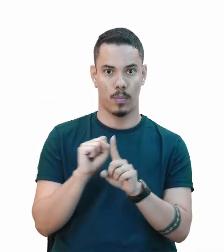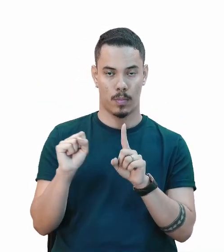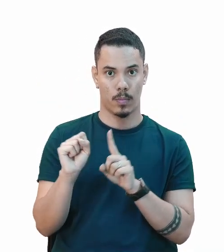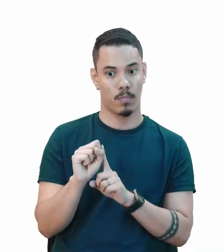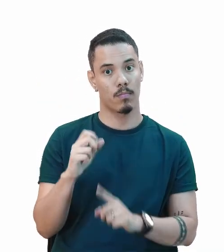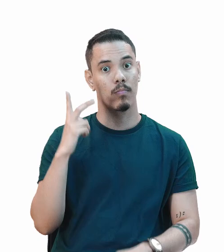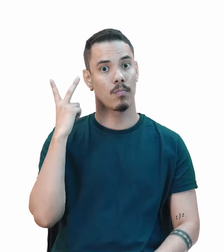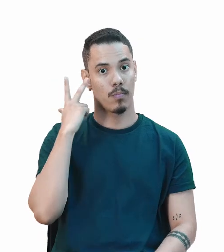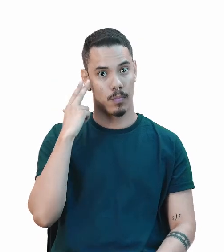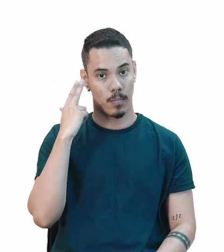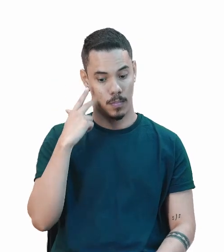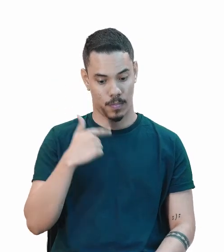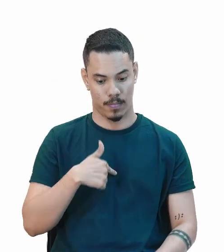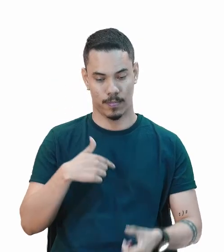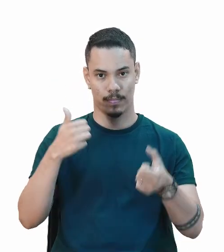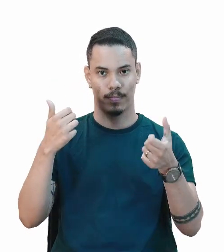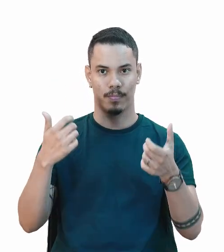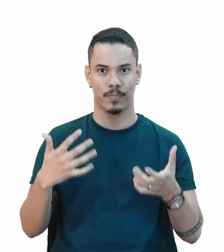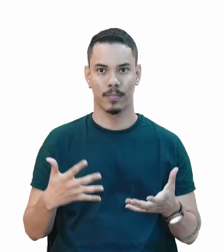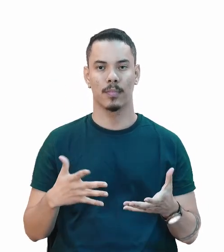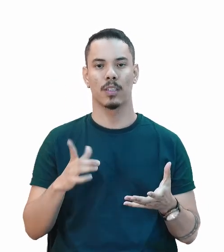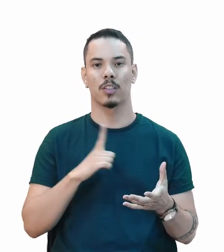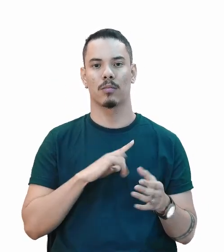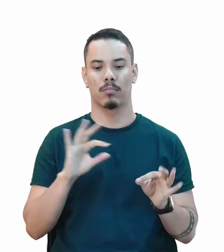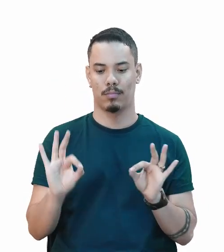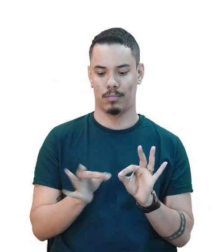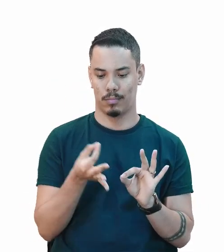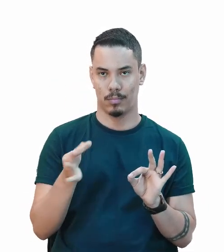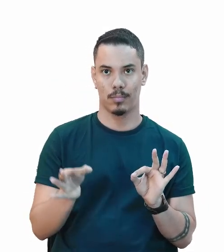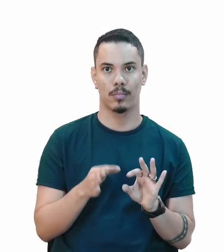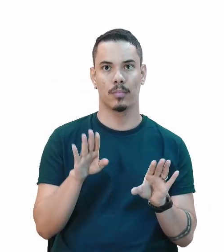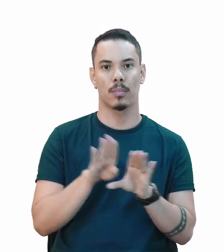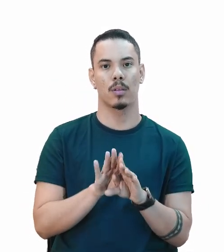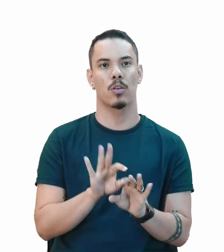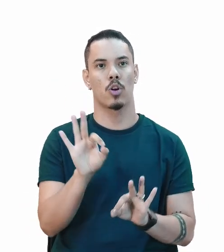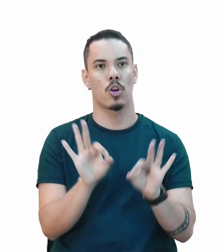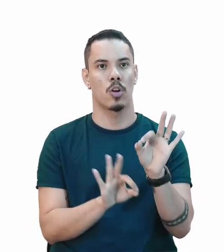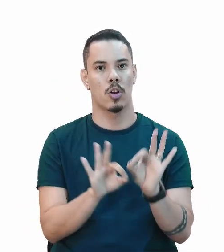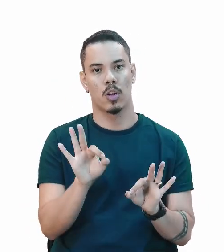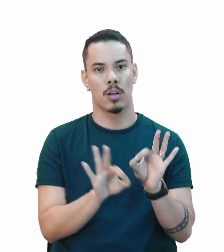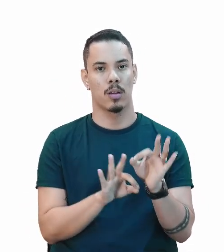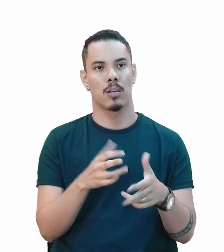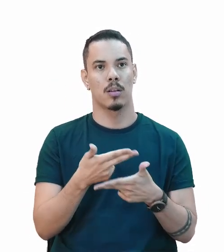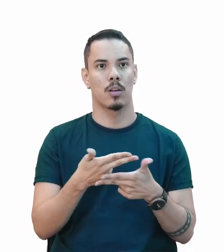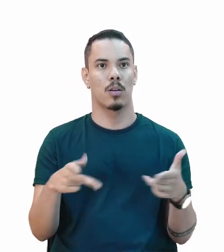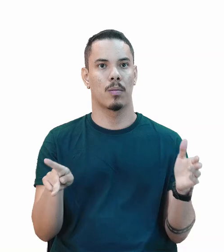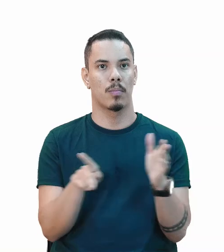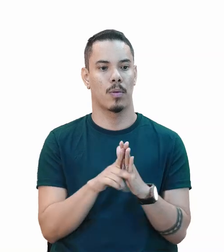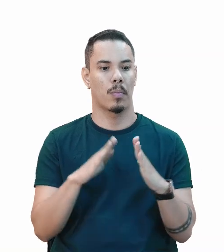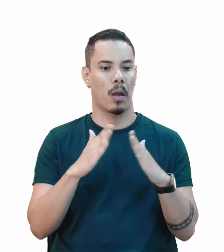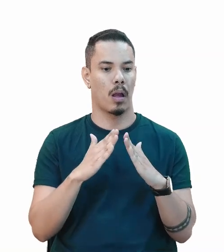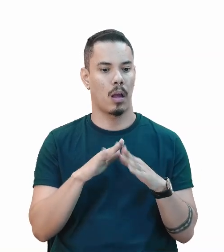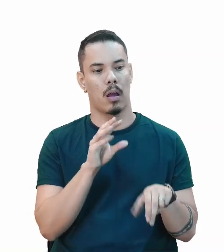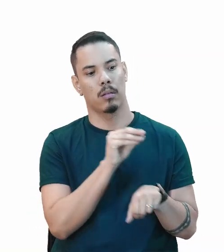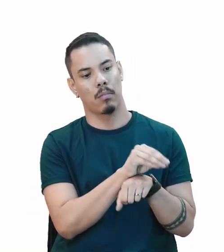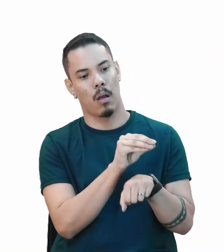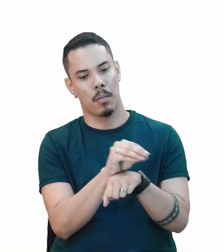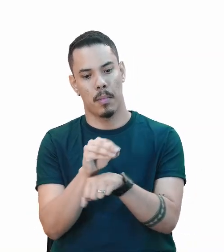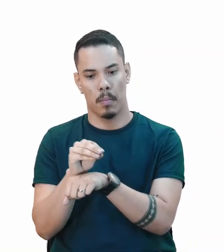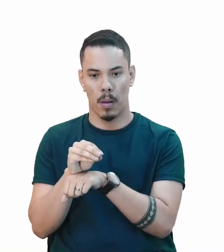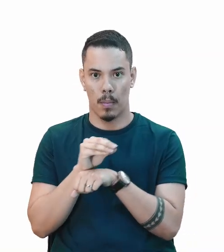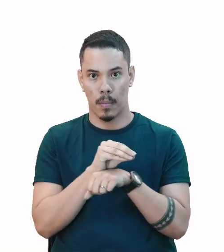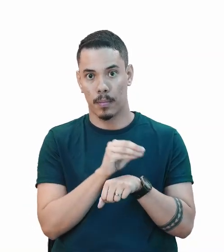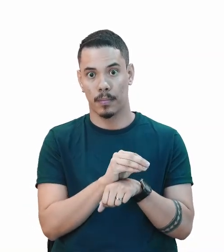ocupavam, como eu acabei de falar, em tecer e organizar os criados domésticos. E a rejeição de